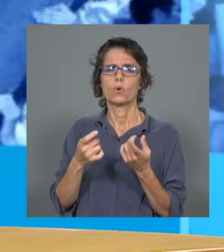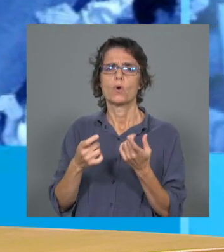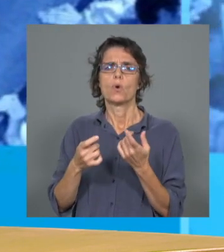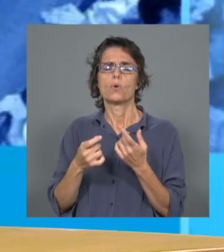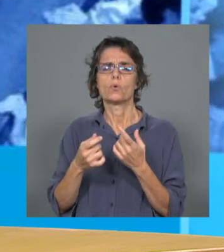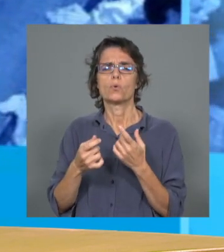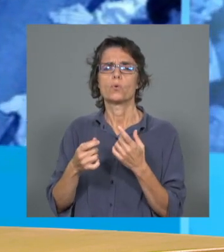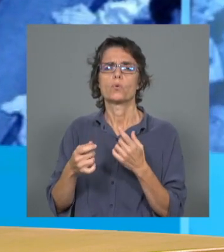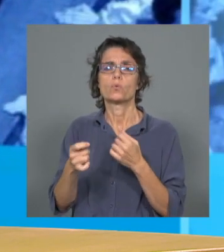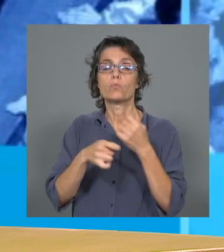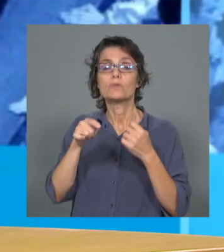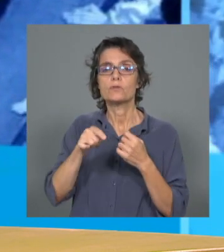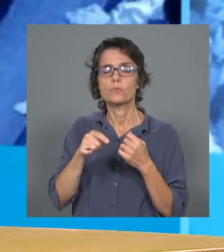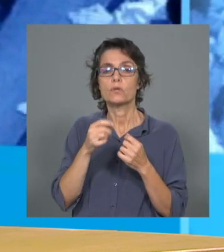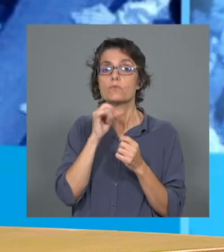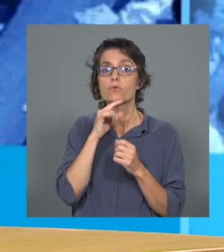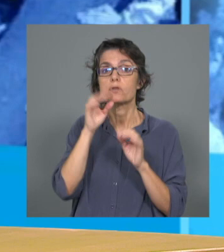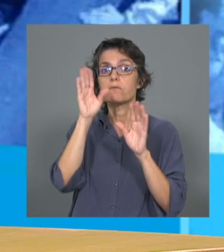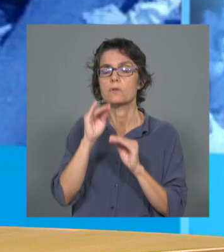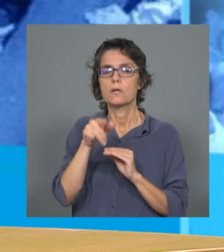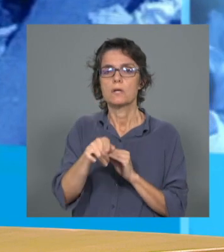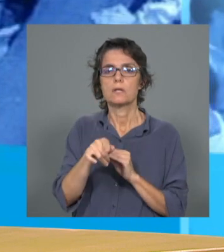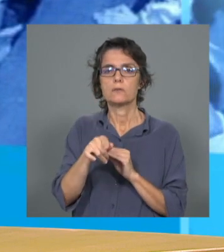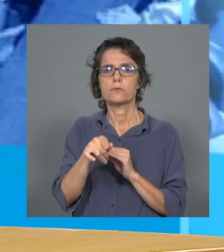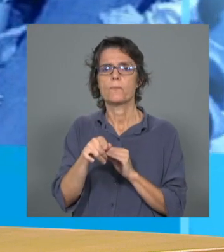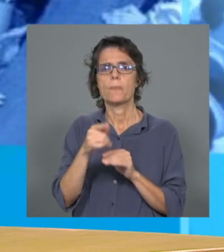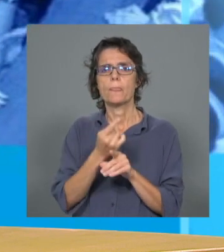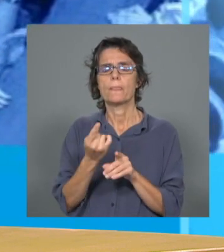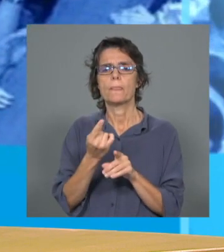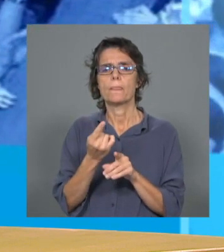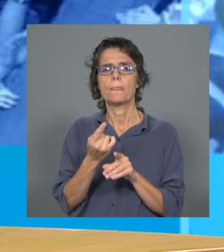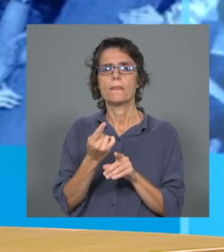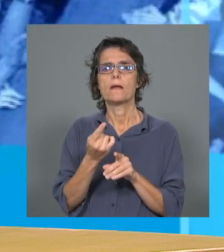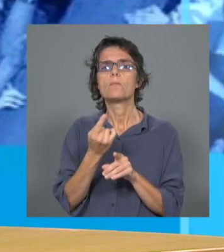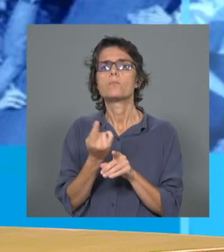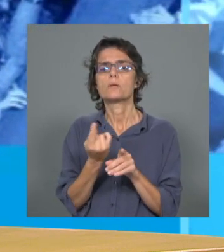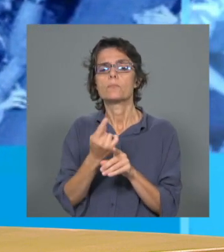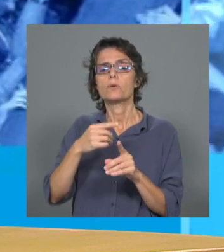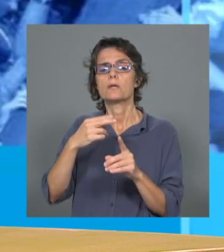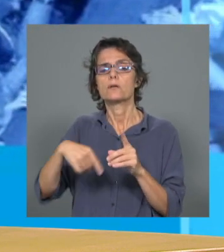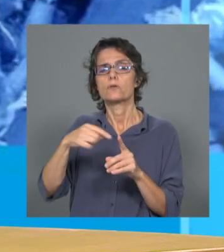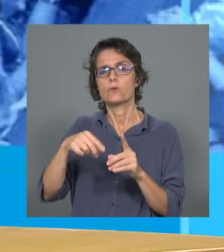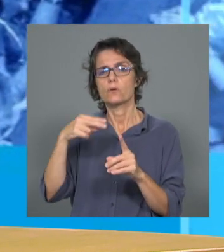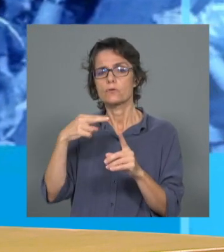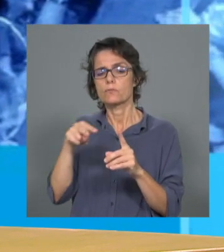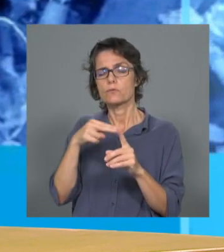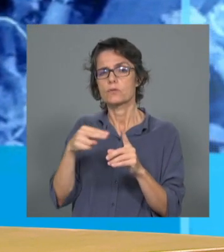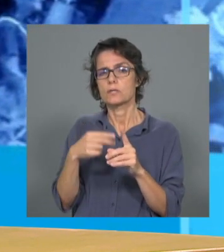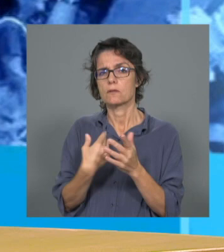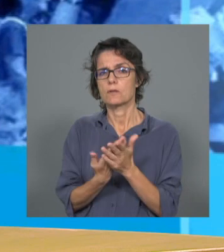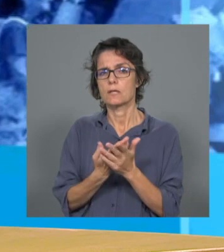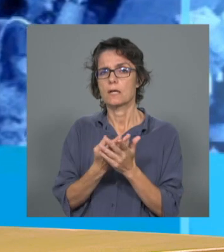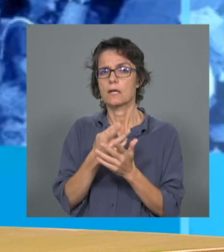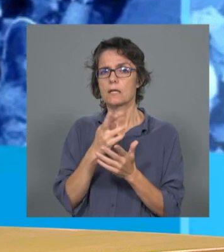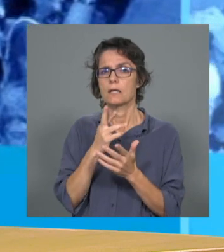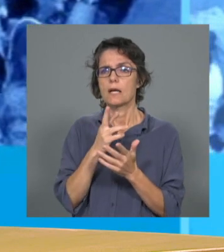Isto é particularmente importante e relevante porque houve sempre este cuidado de Fátima não se esgotar em si